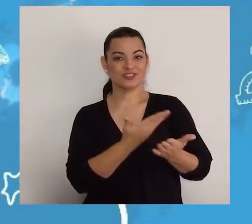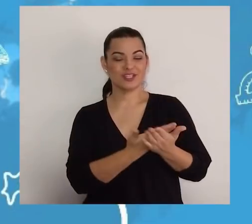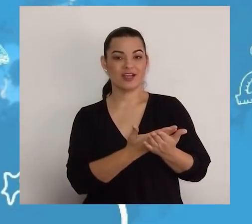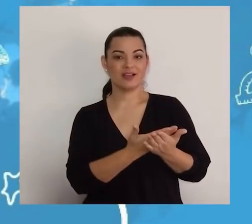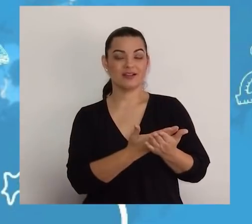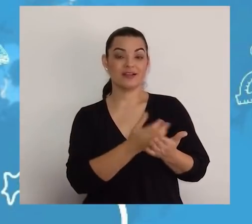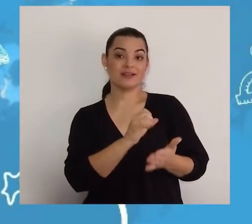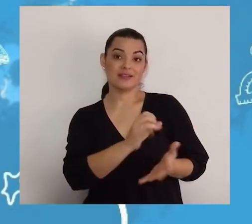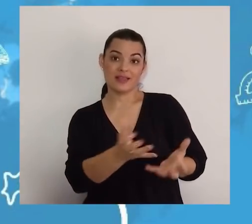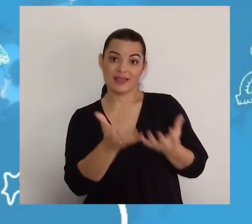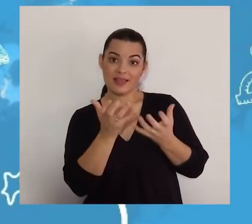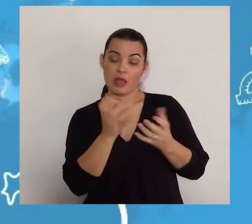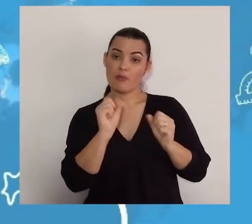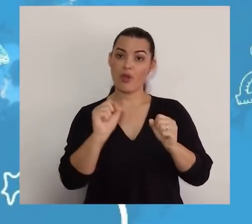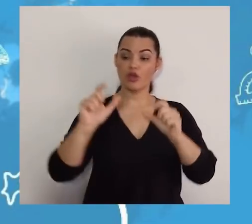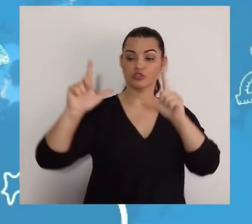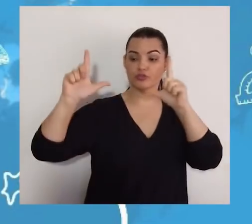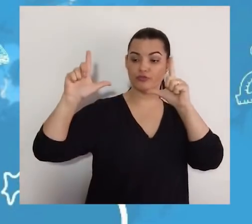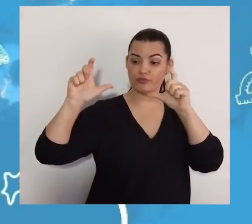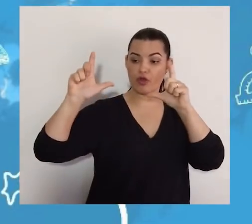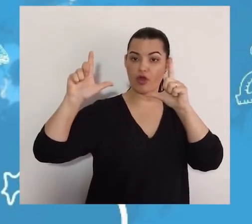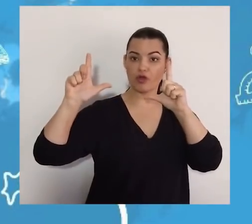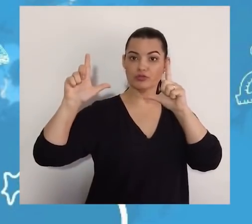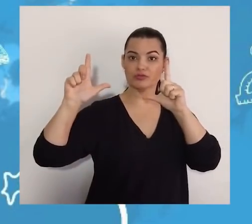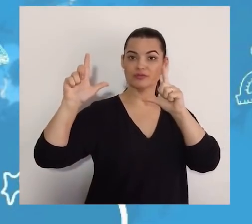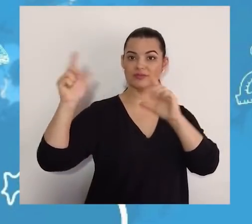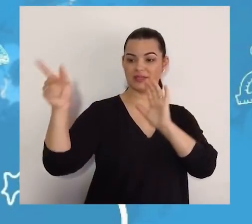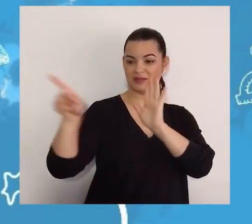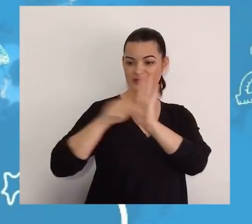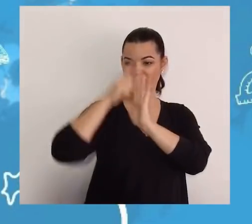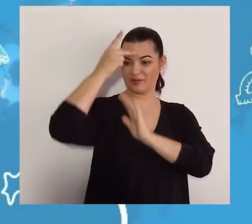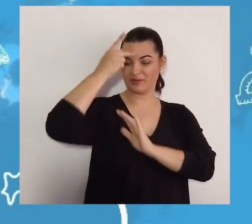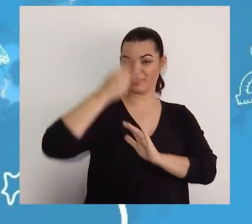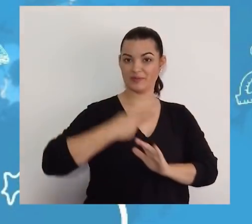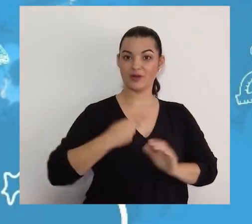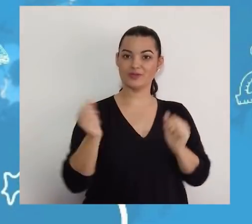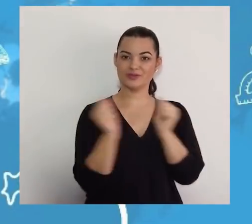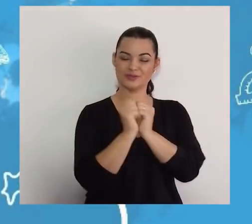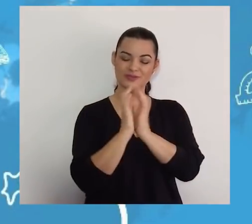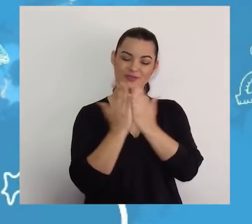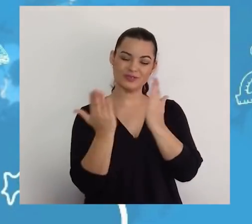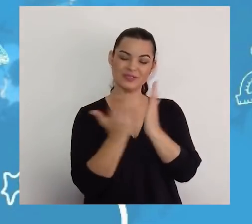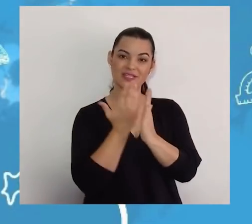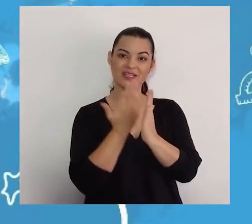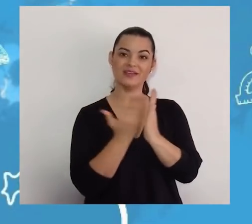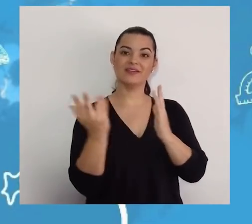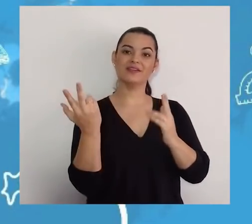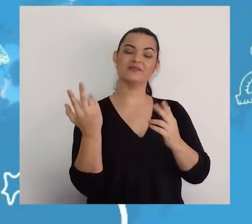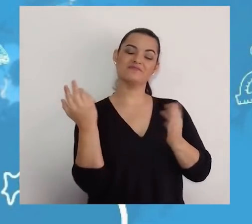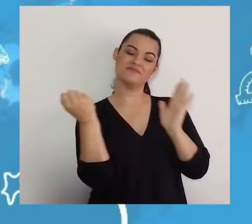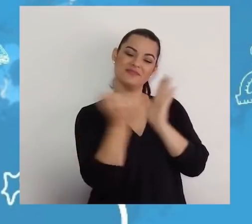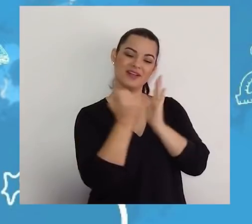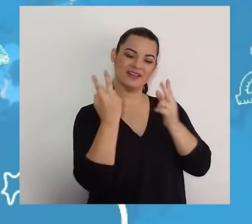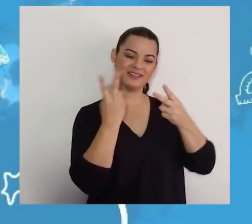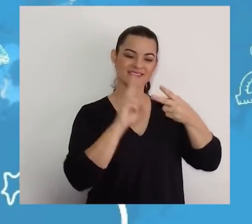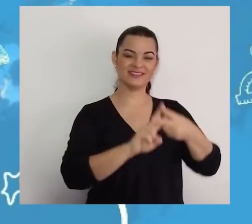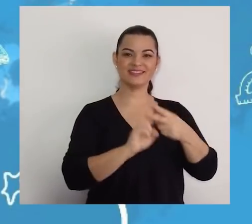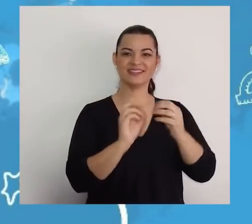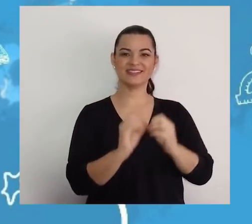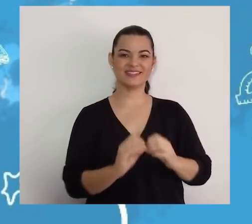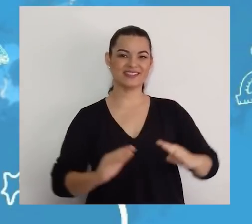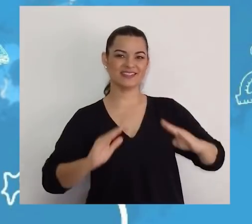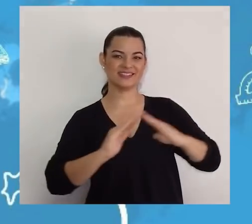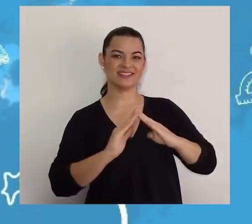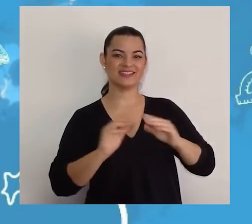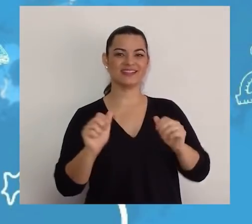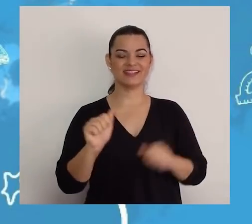Além das letras, proposta do dia. Data: 22/10, 22 de outubro. Escolha um livro de sua